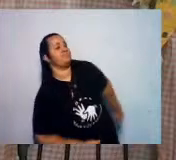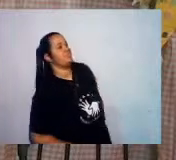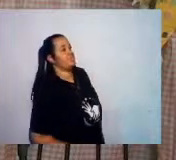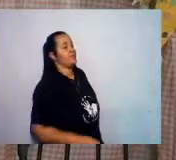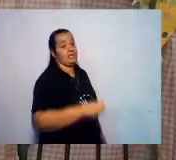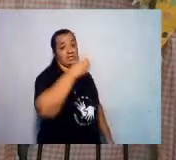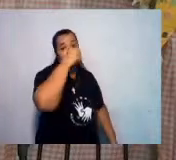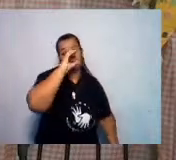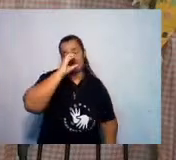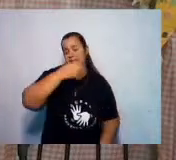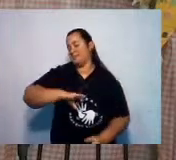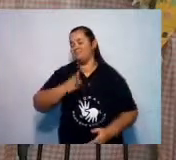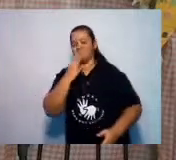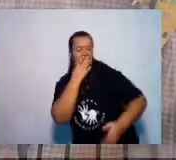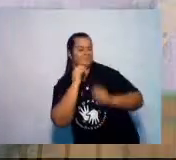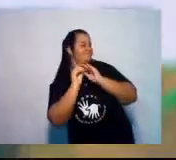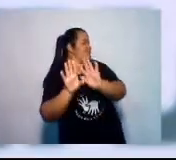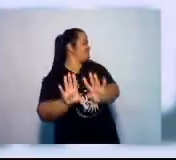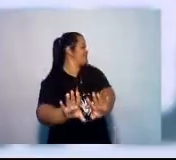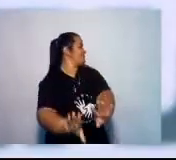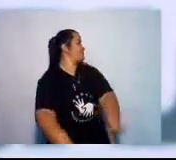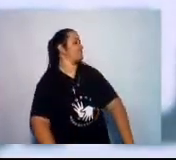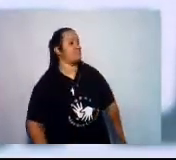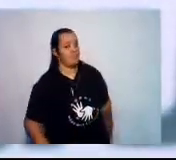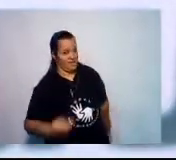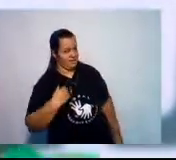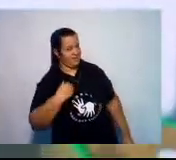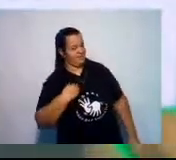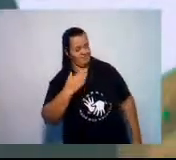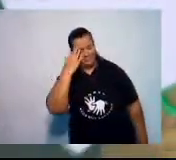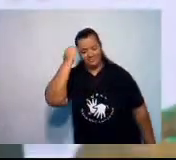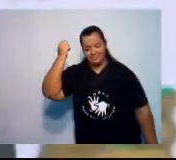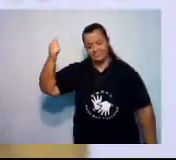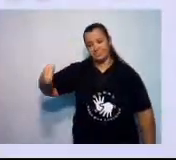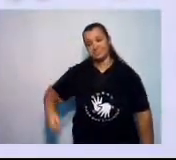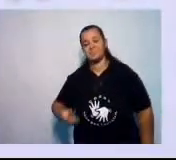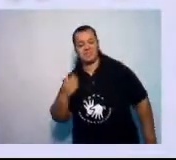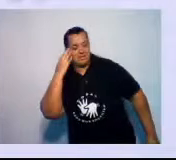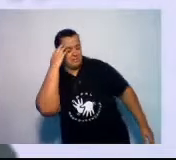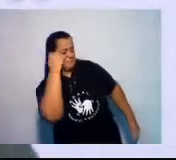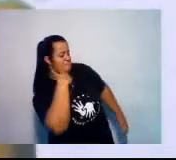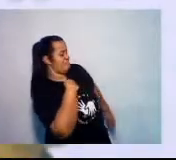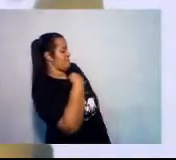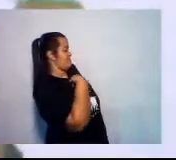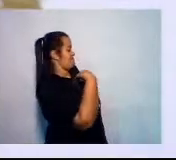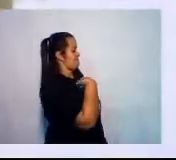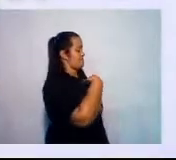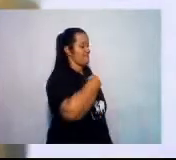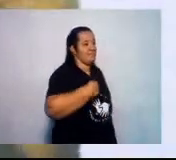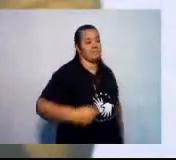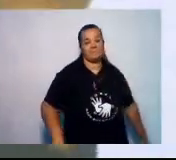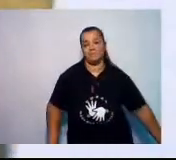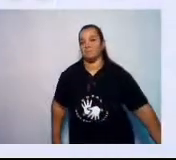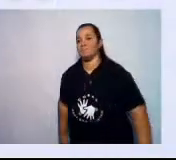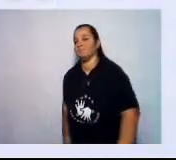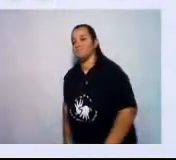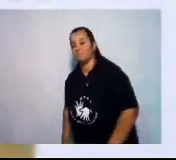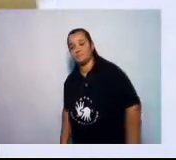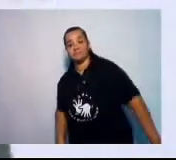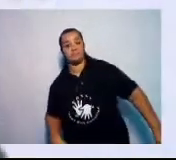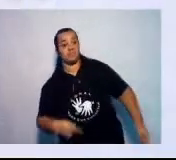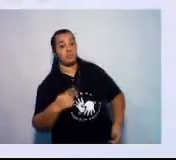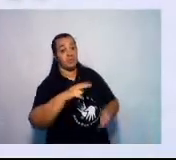vinho do bom. A taça não merece tirar seu batom. Deixa comigo que pra isso eu tenho